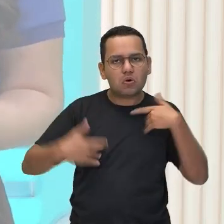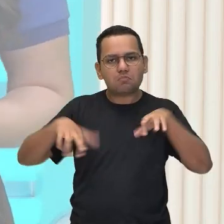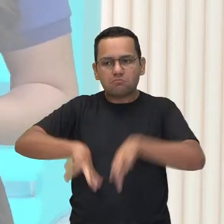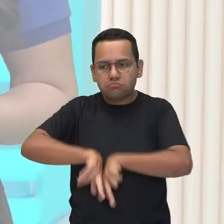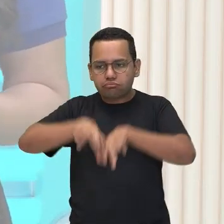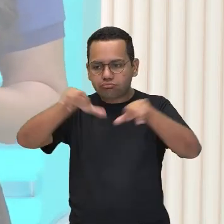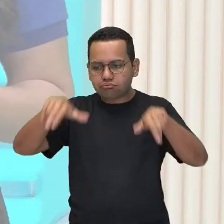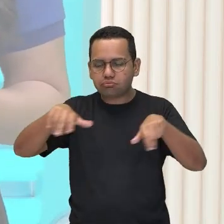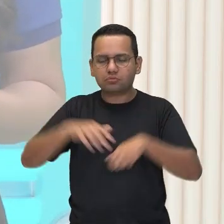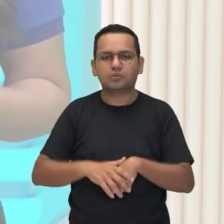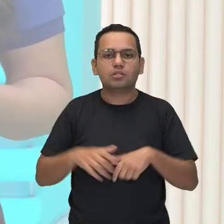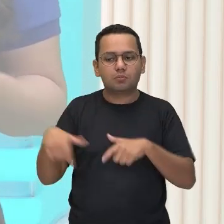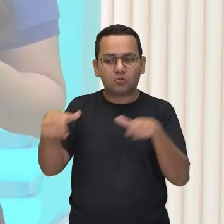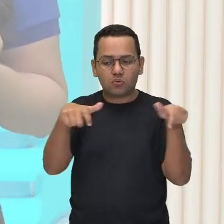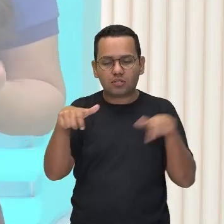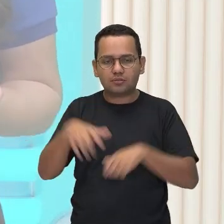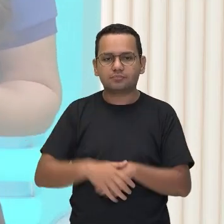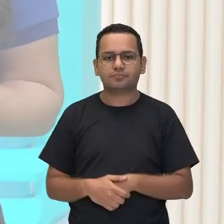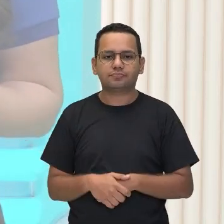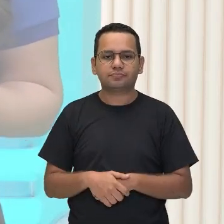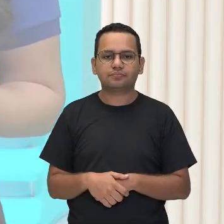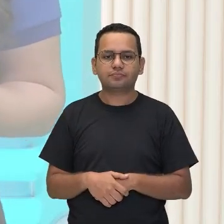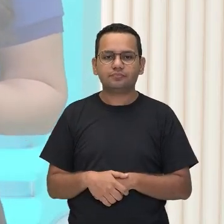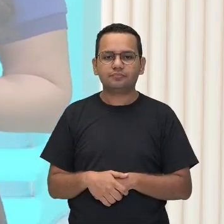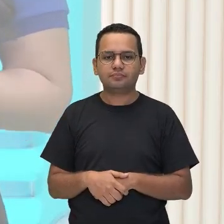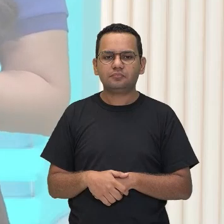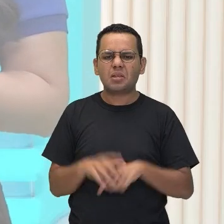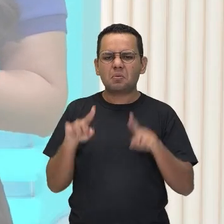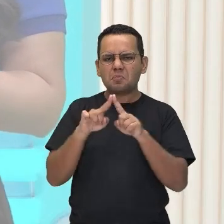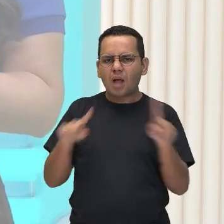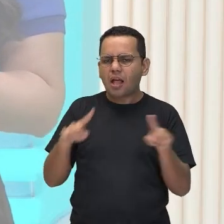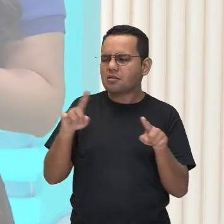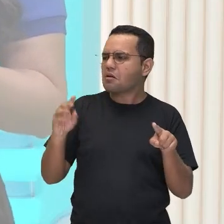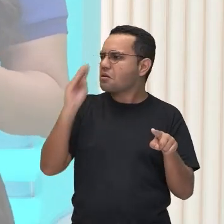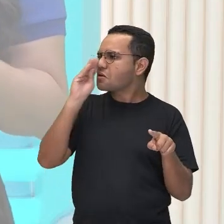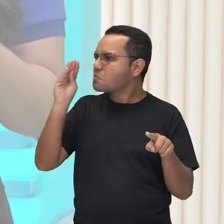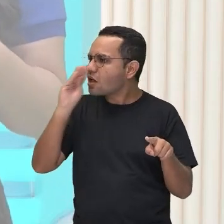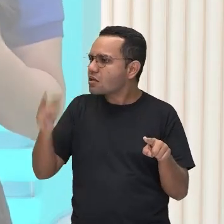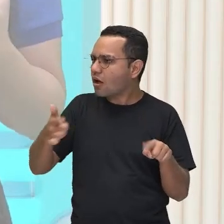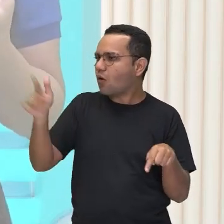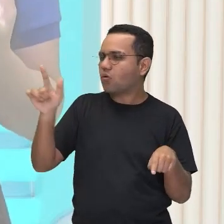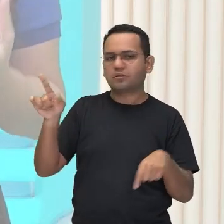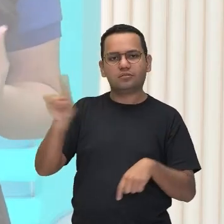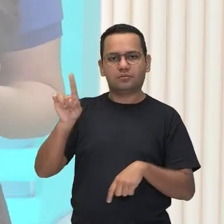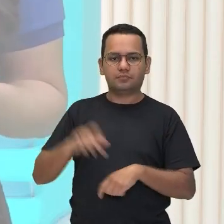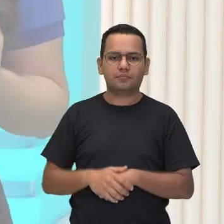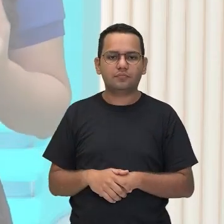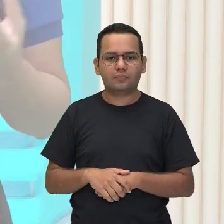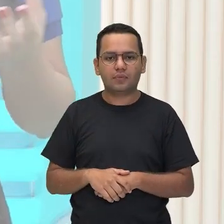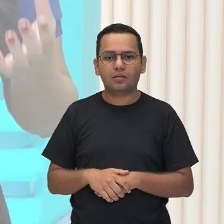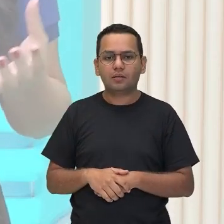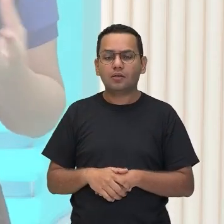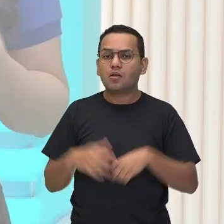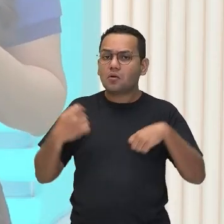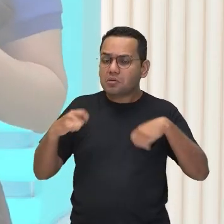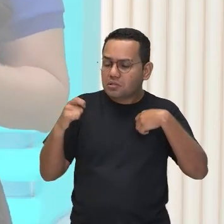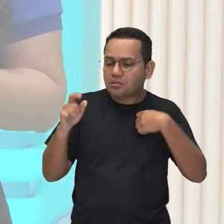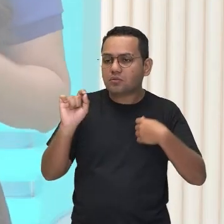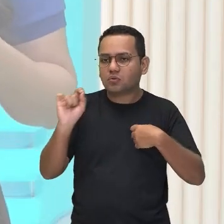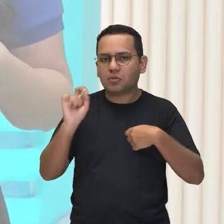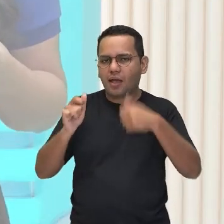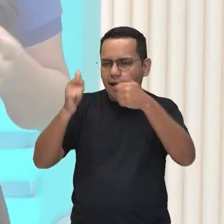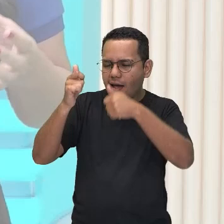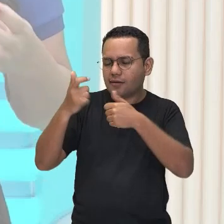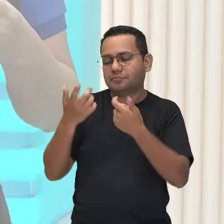onde você tá inserido não excluir o outro e ter cuidado com os limites de cada um Lembrando que cada um é